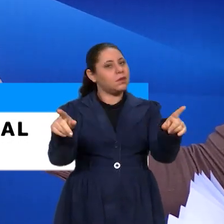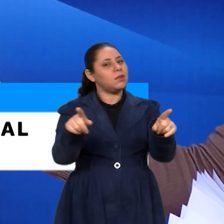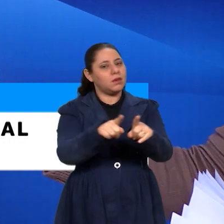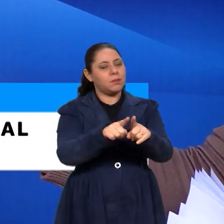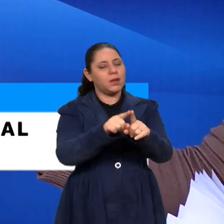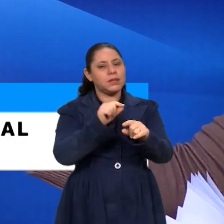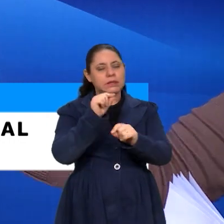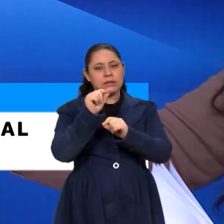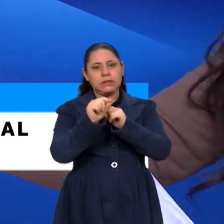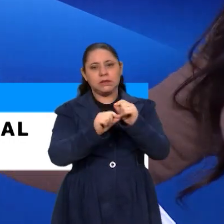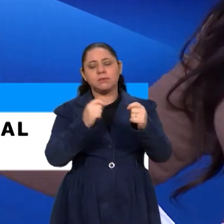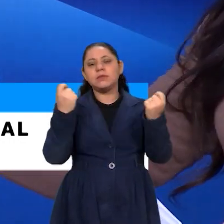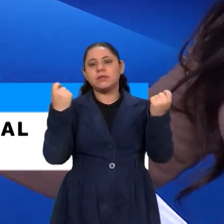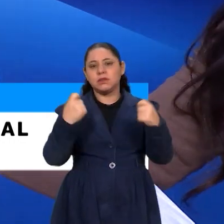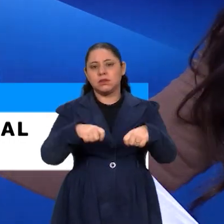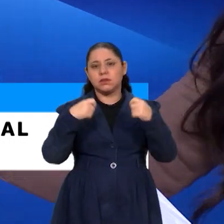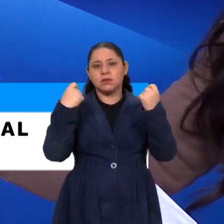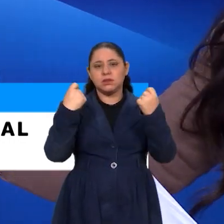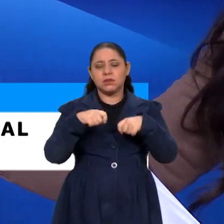e também de